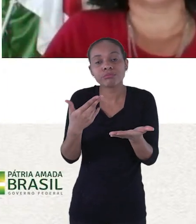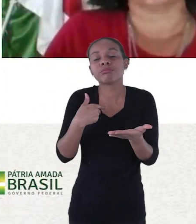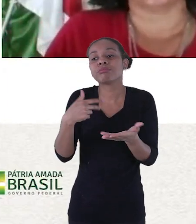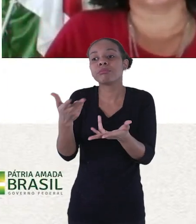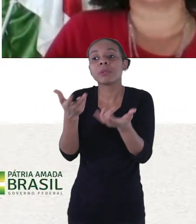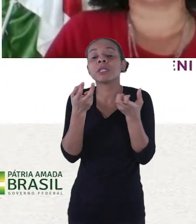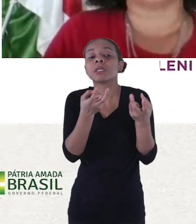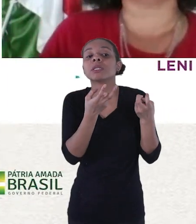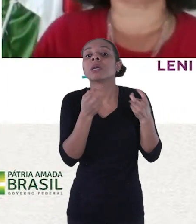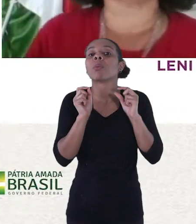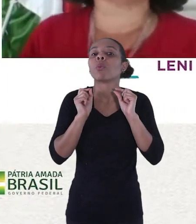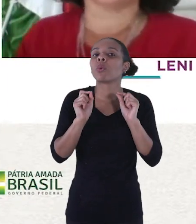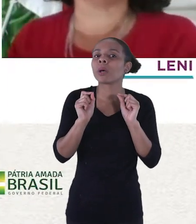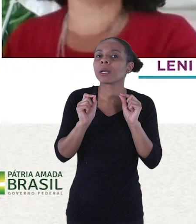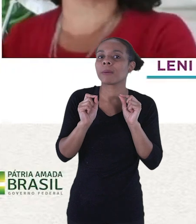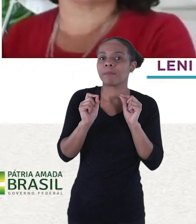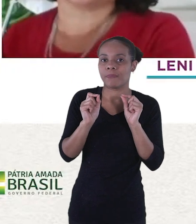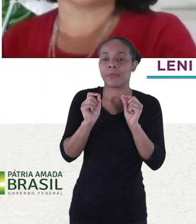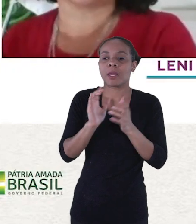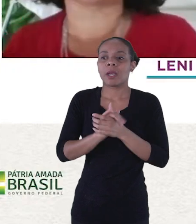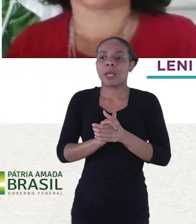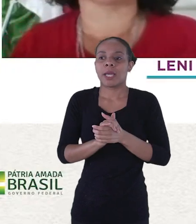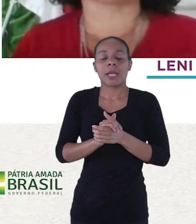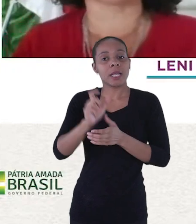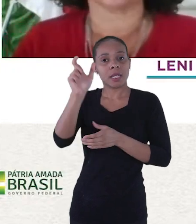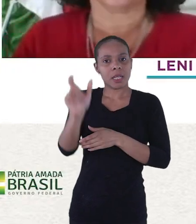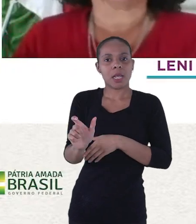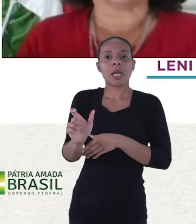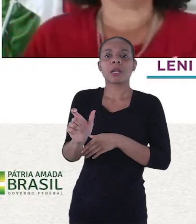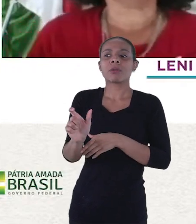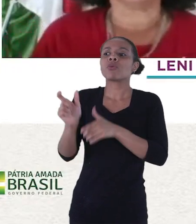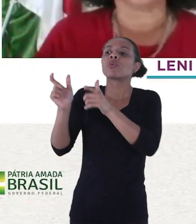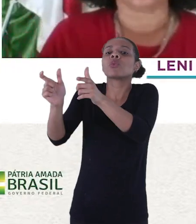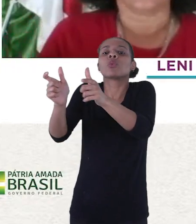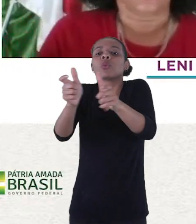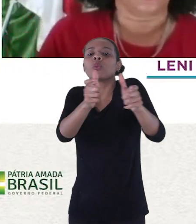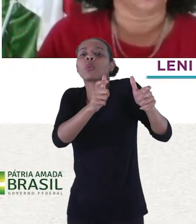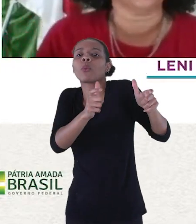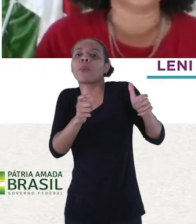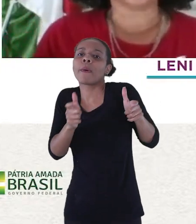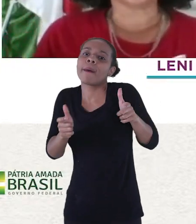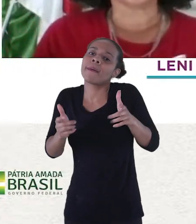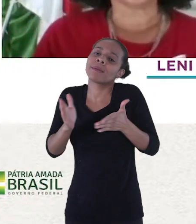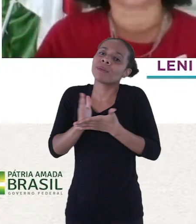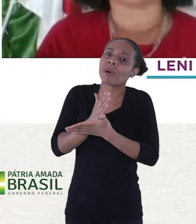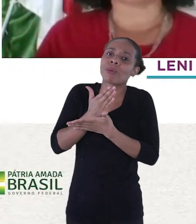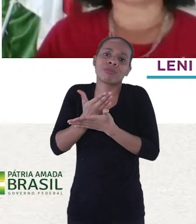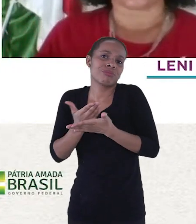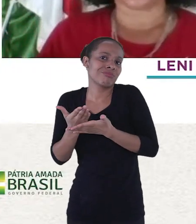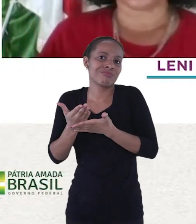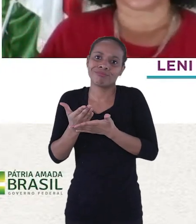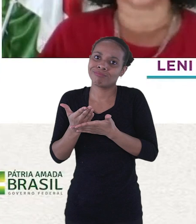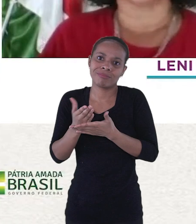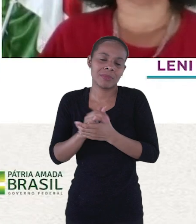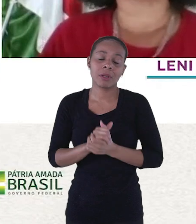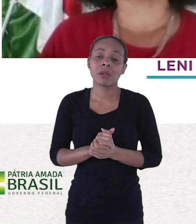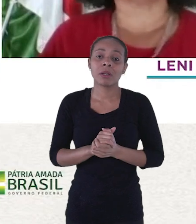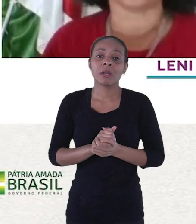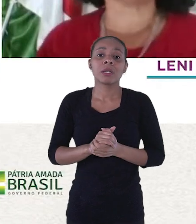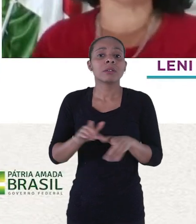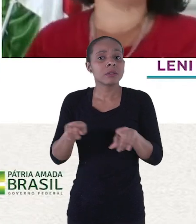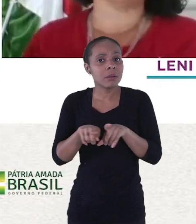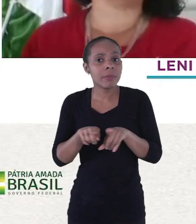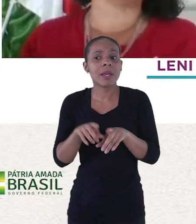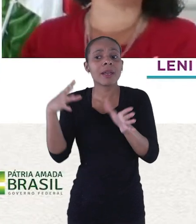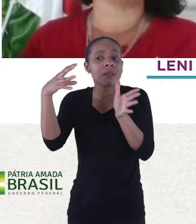o fato de ela estar picotada em certos espaços. Também porque o registro da passagem de